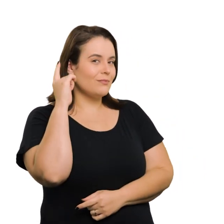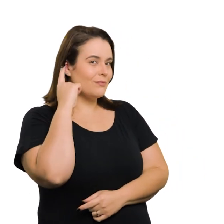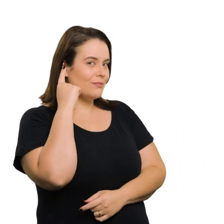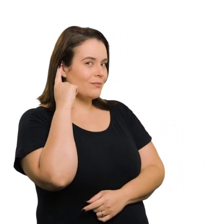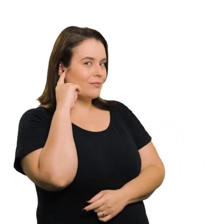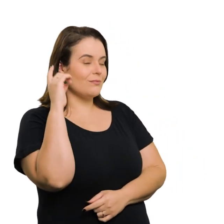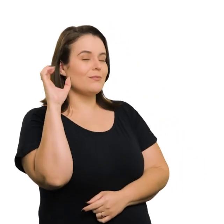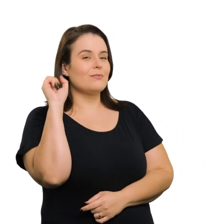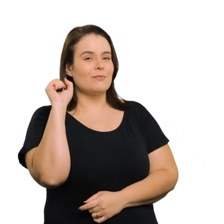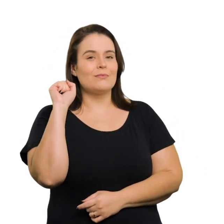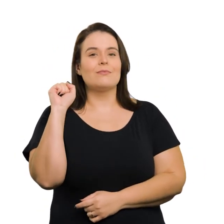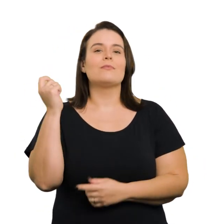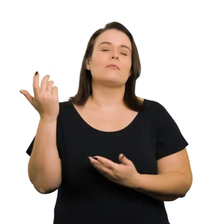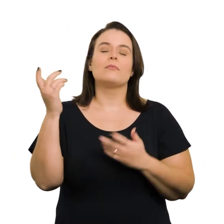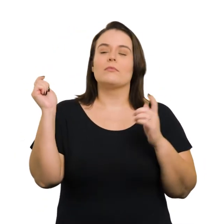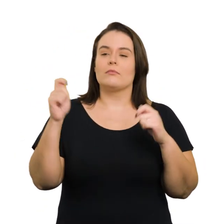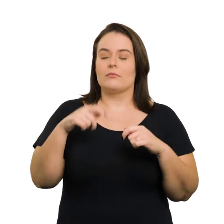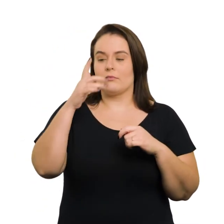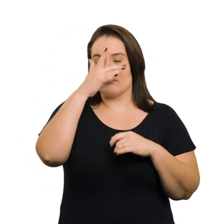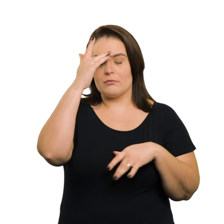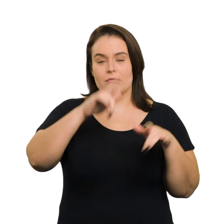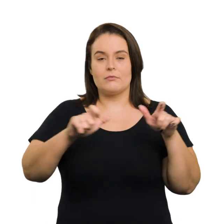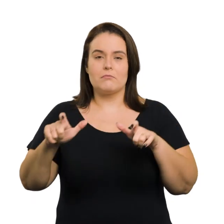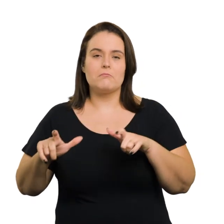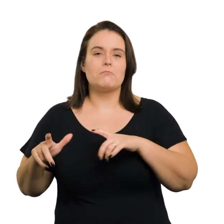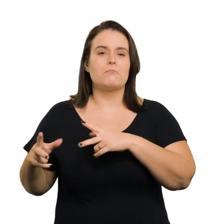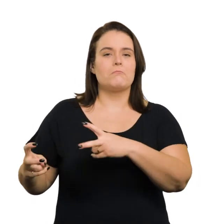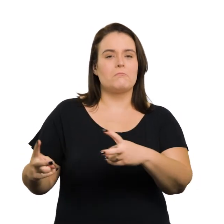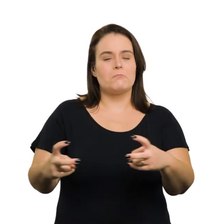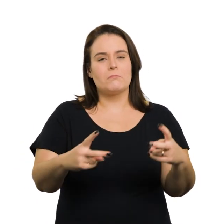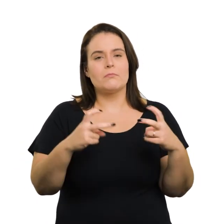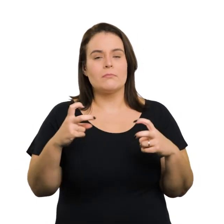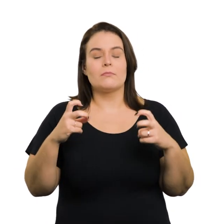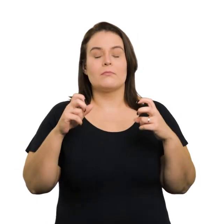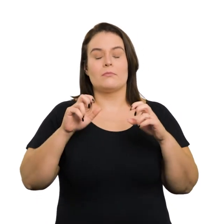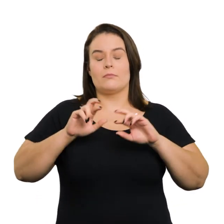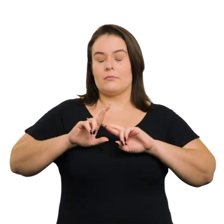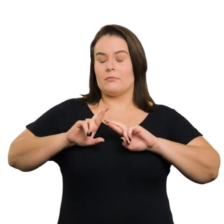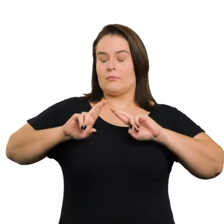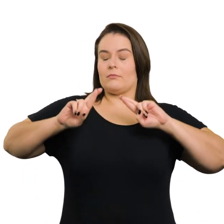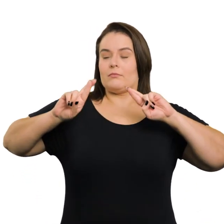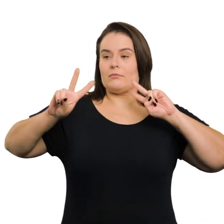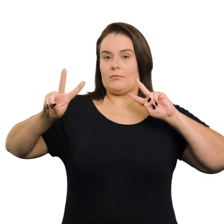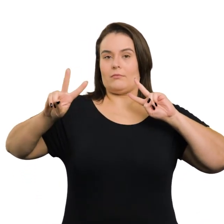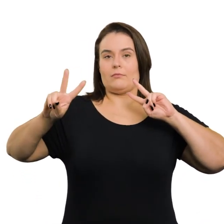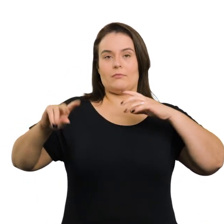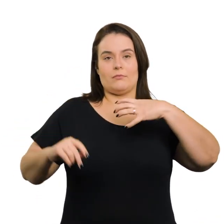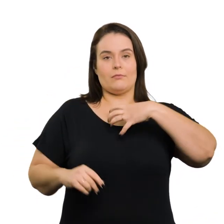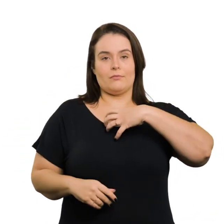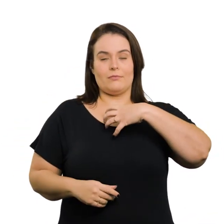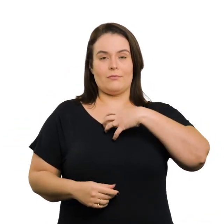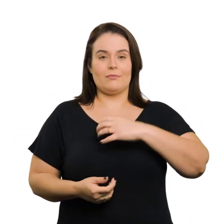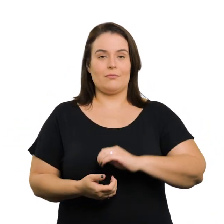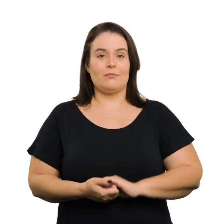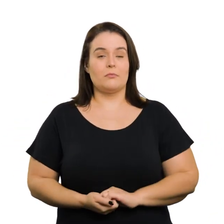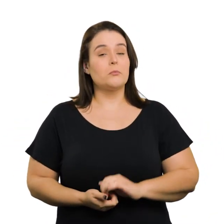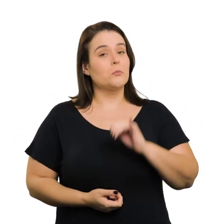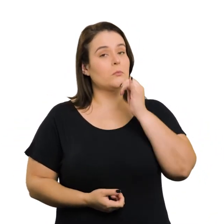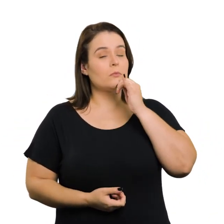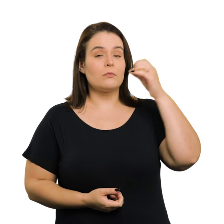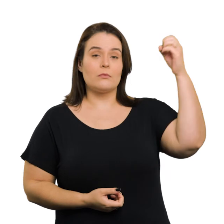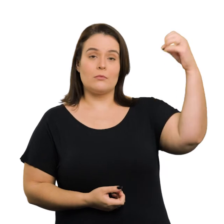visão, tato e audição, permitem perceber os ambientes através das diferenças contrastantes de